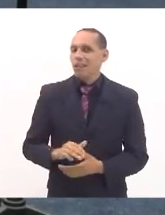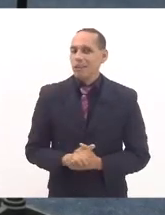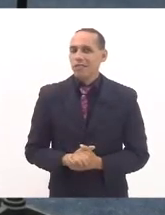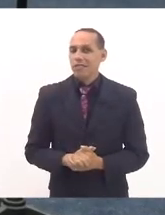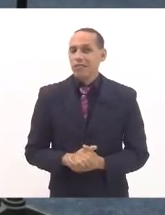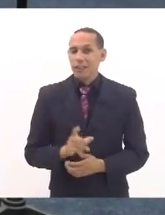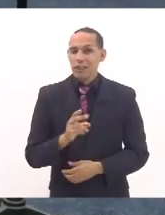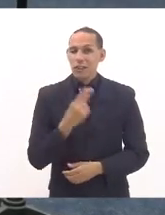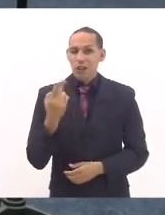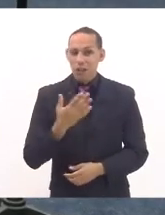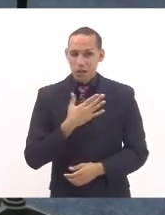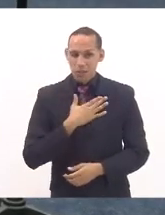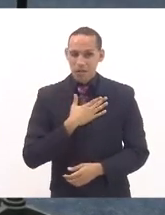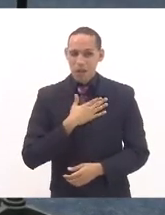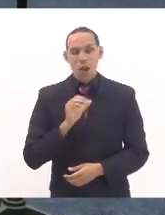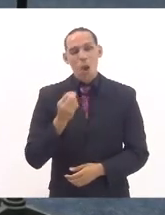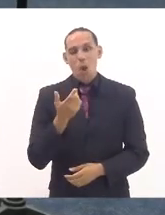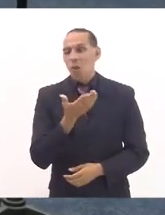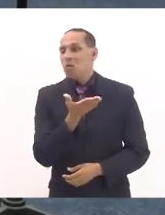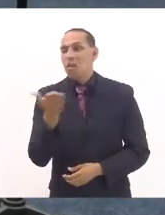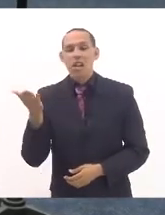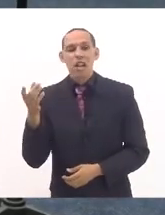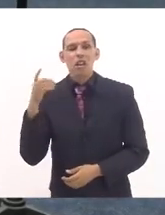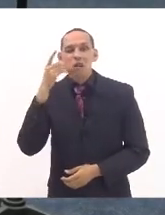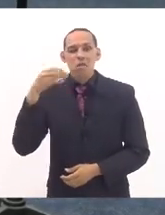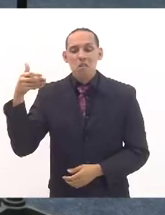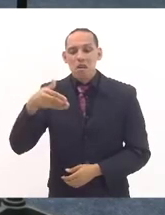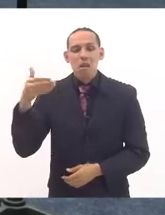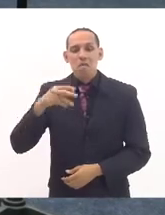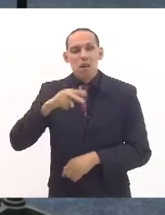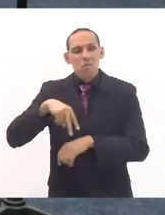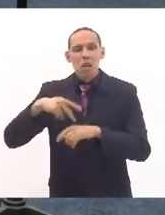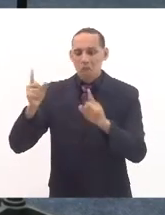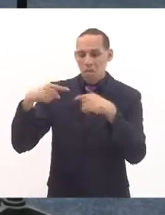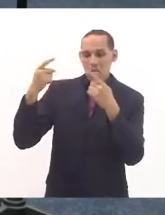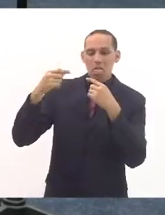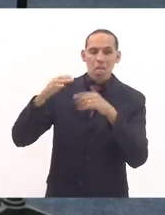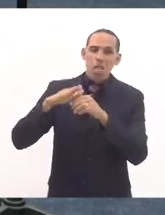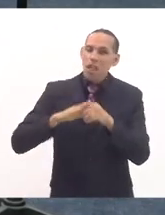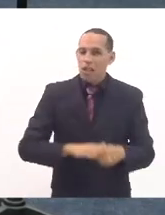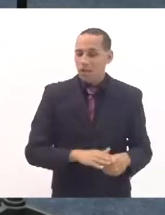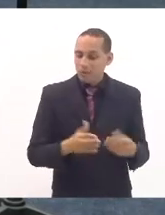Se é o nosso nome, você é desses deputados que sobem na tribuna para nos detratar.